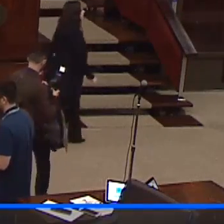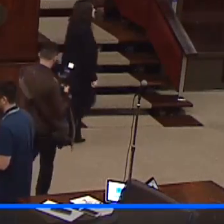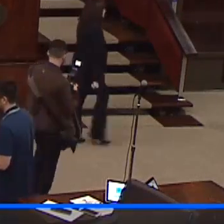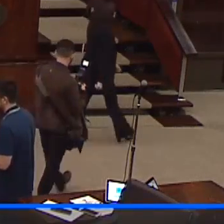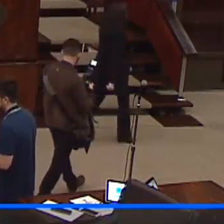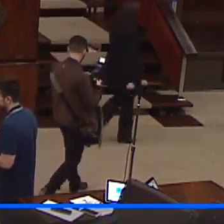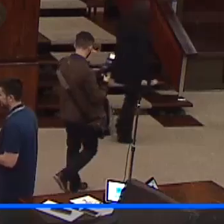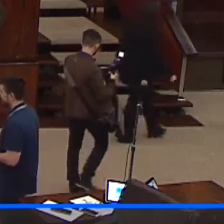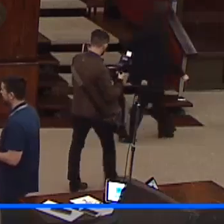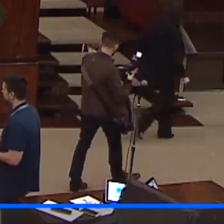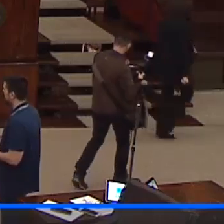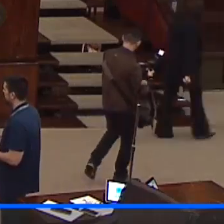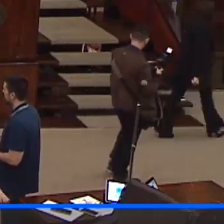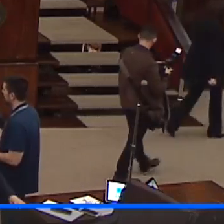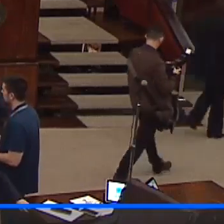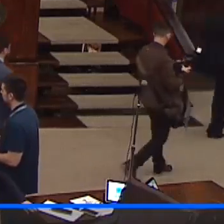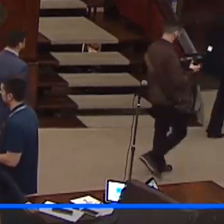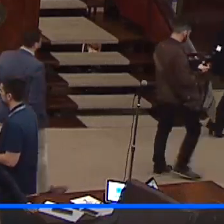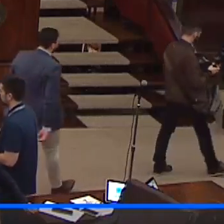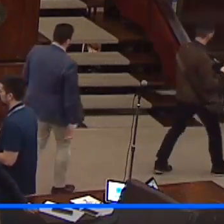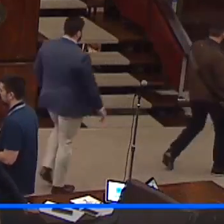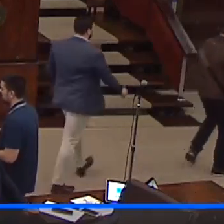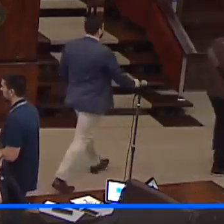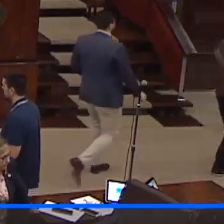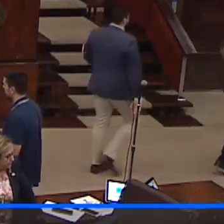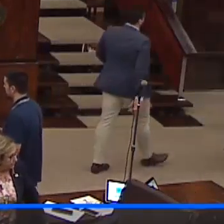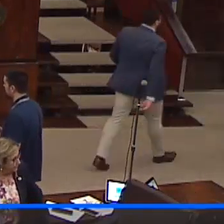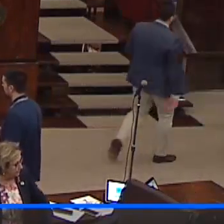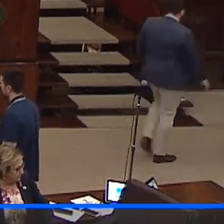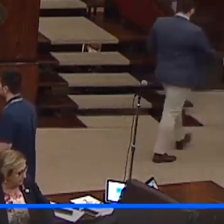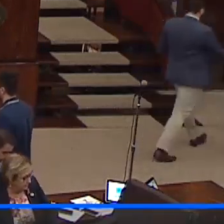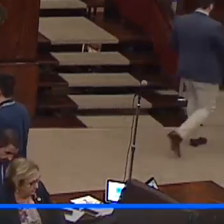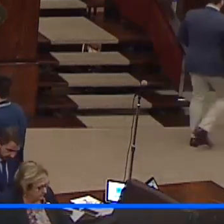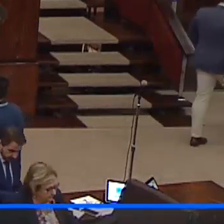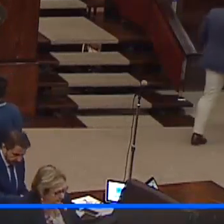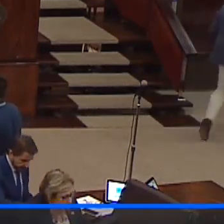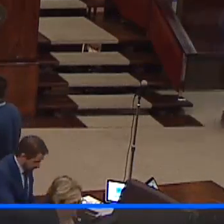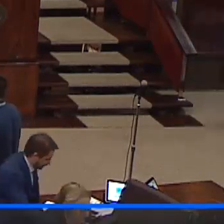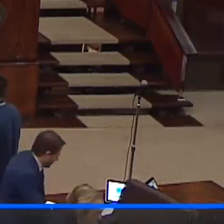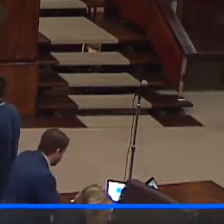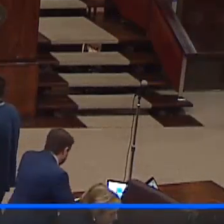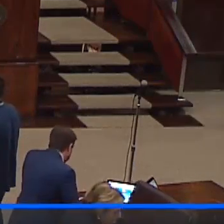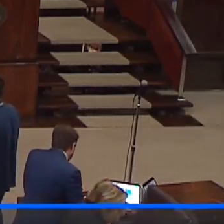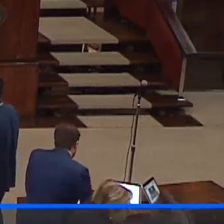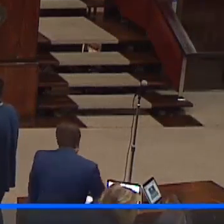tarde vamos direto a ele que ele vai reiniciar